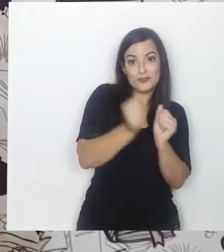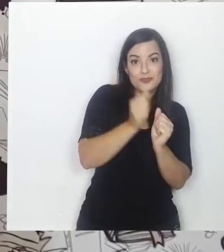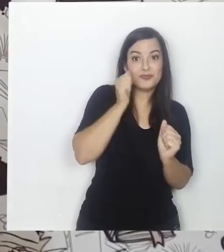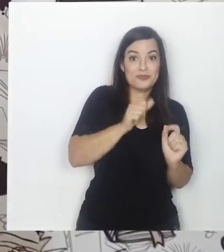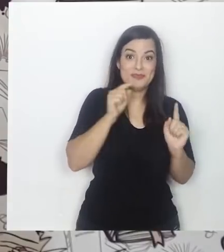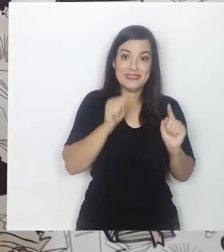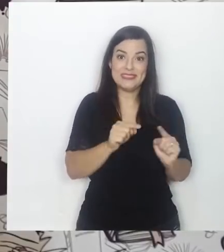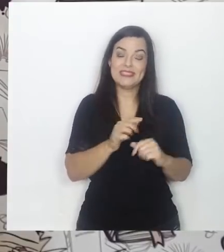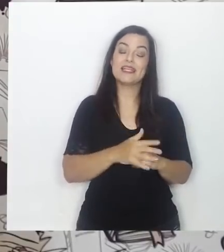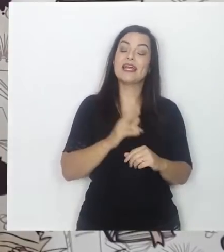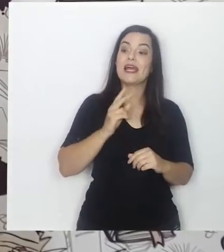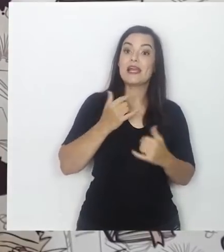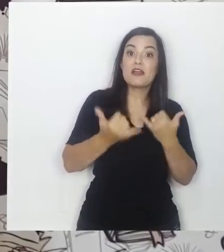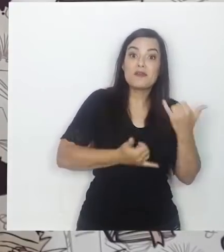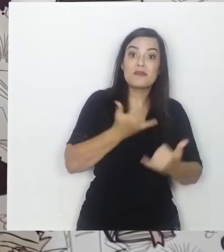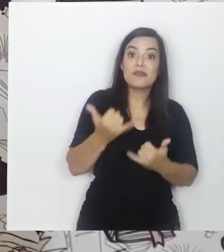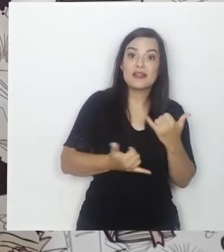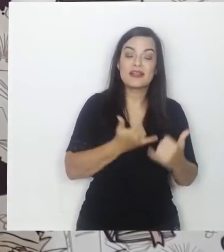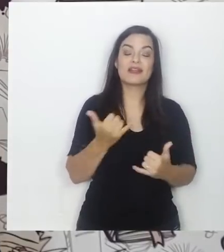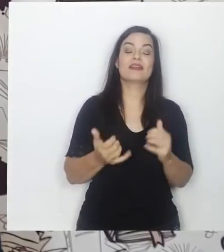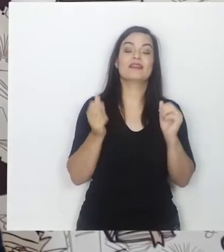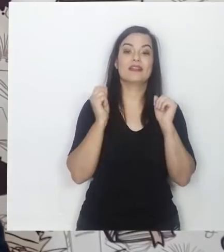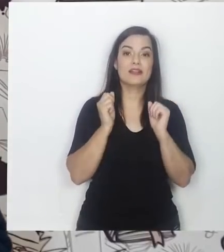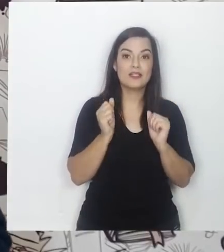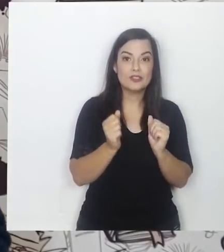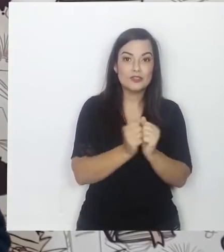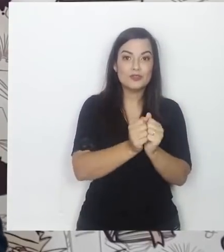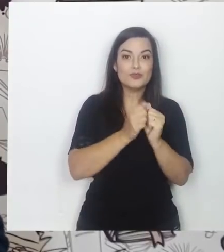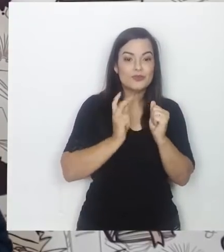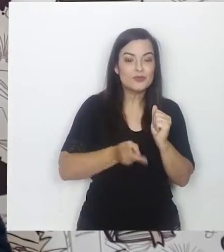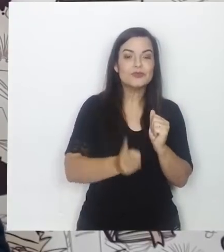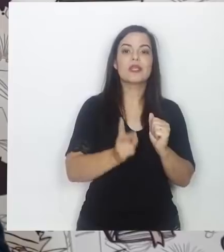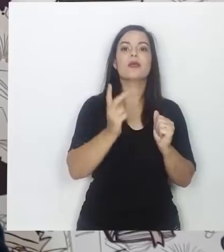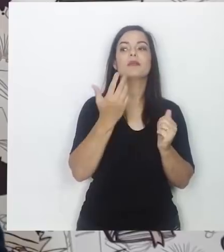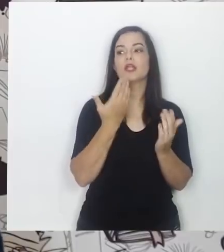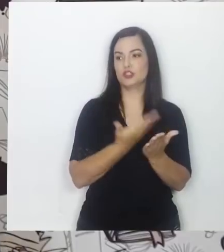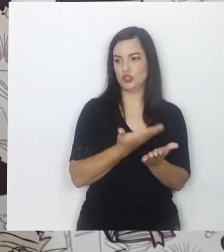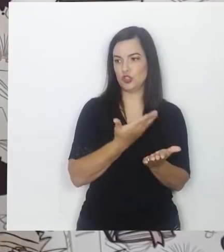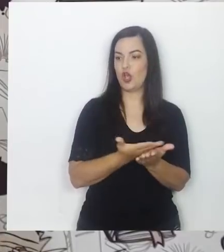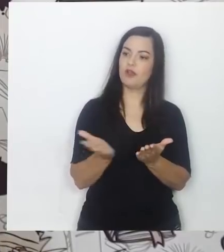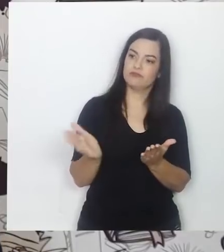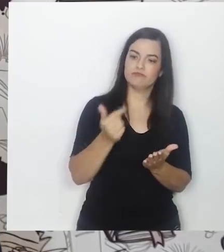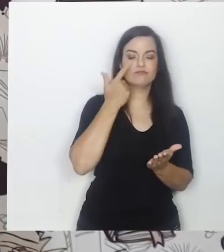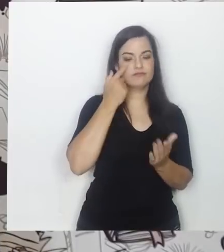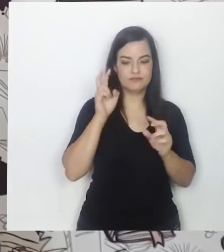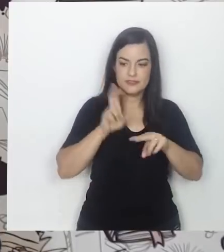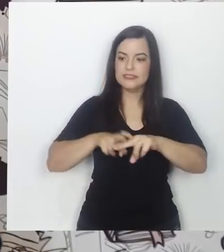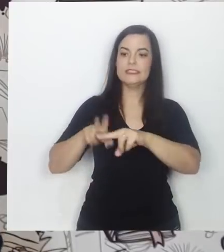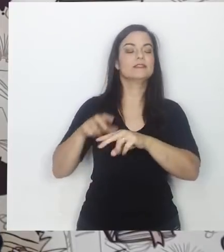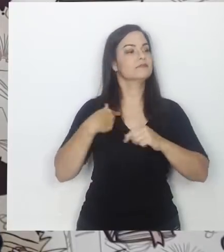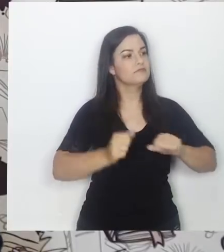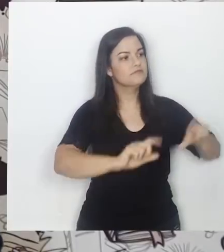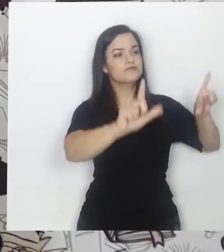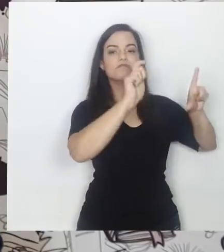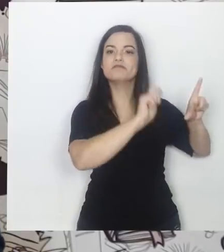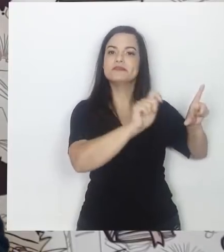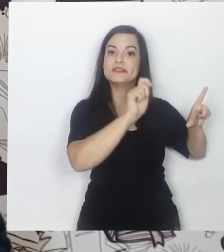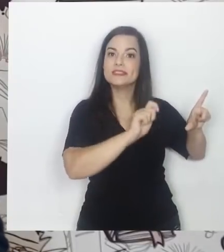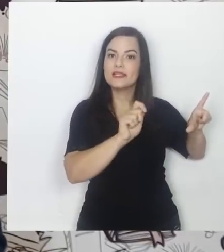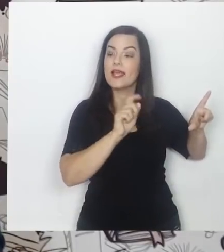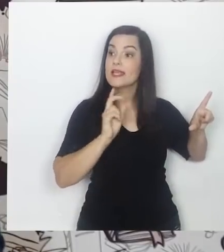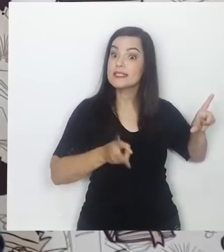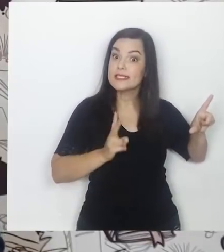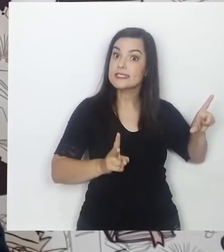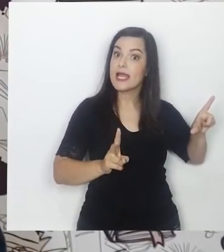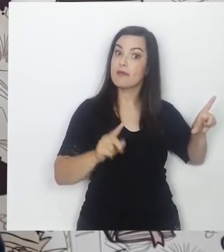brincadeiras ela sempre colocava a brincadeira de escolinha para fazer parte da diversão.